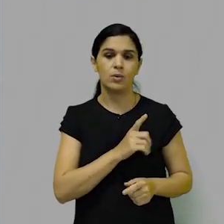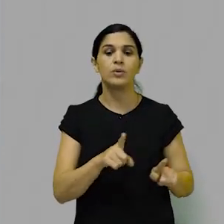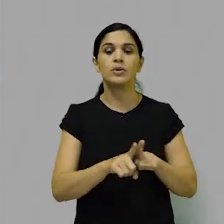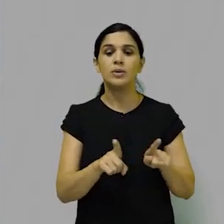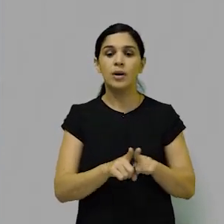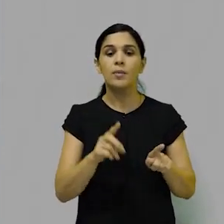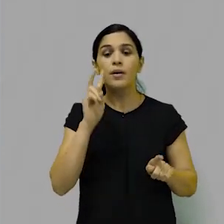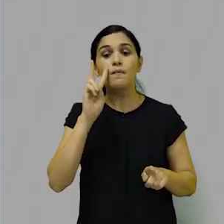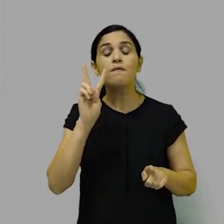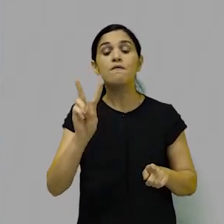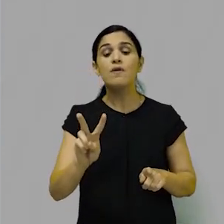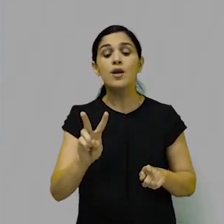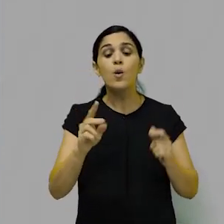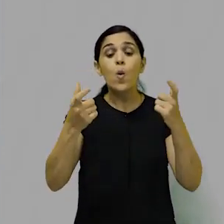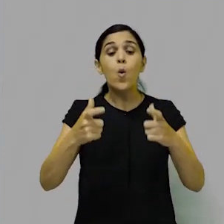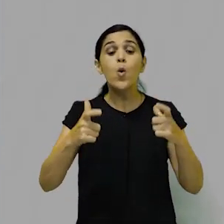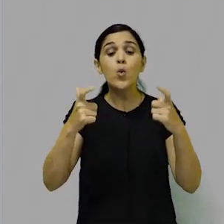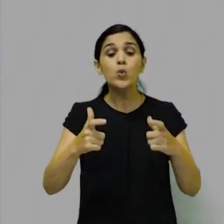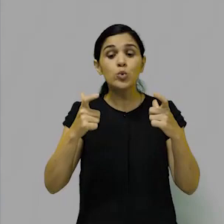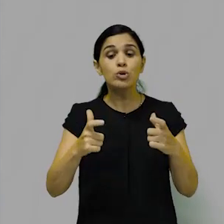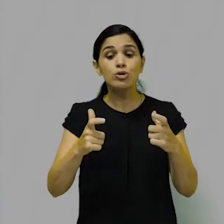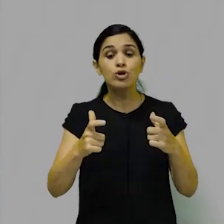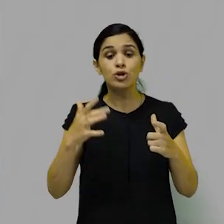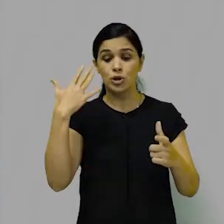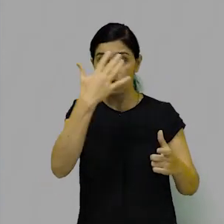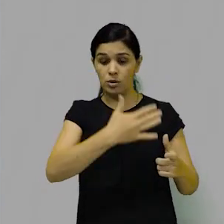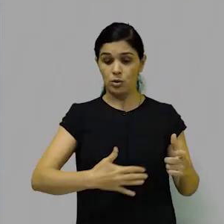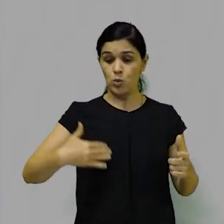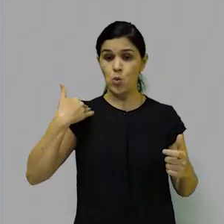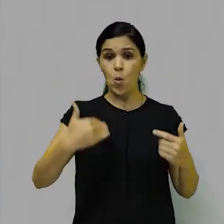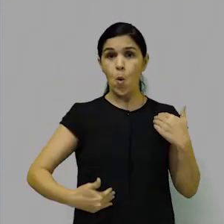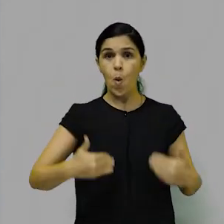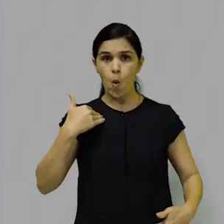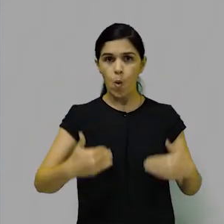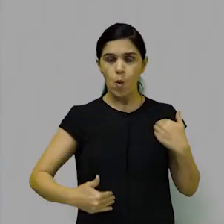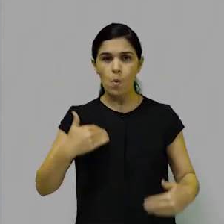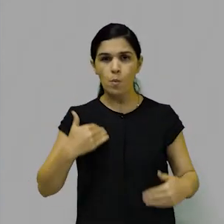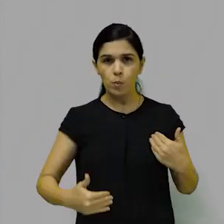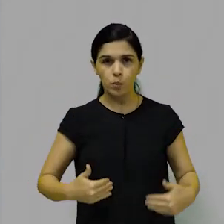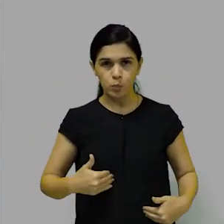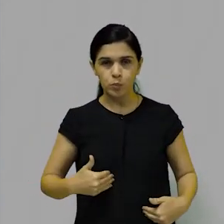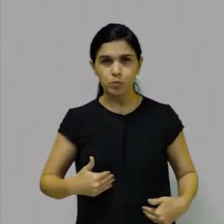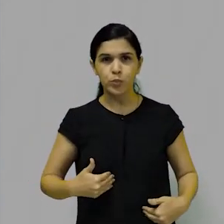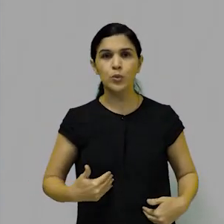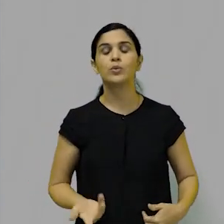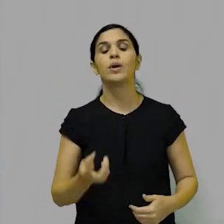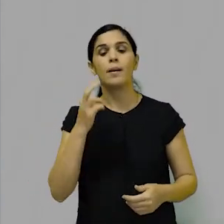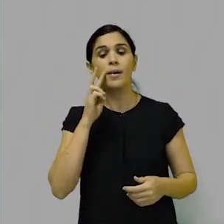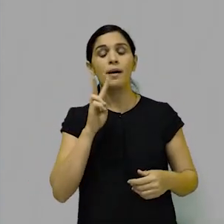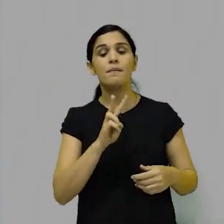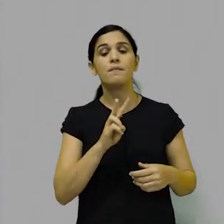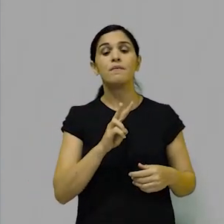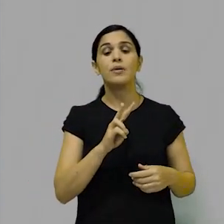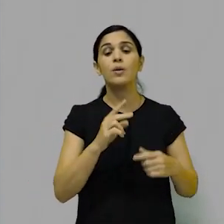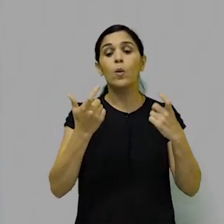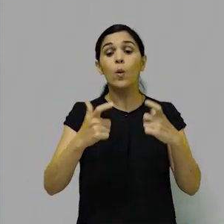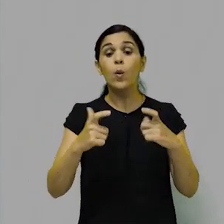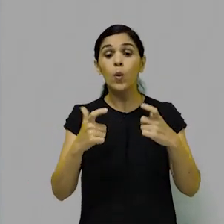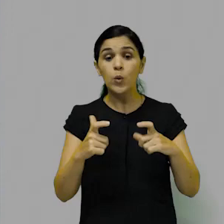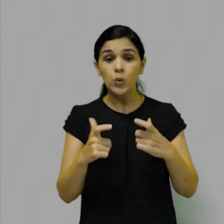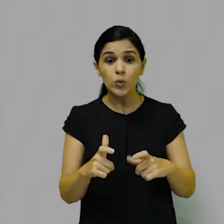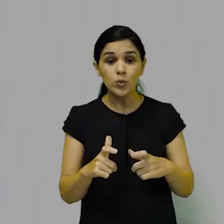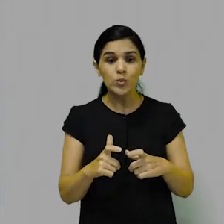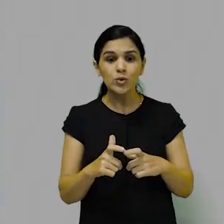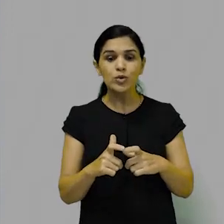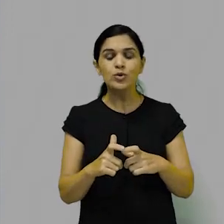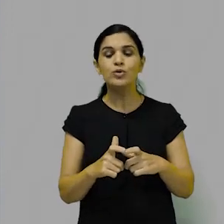para determinado ganho de qualquer benefício que ele venha a querer ter em relação à sua saúde, para que esse treinamento